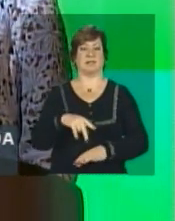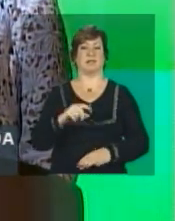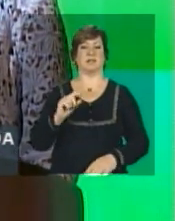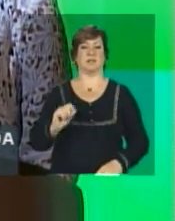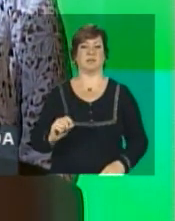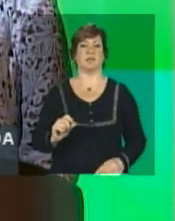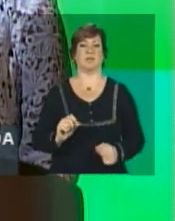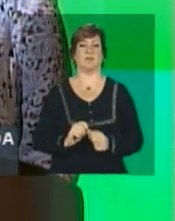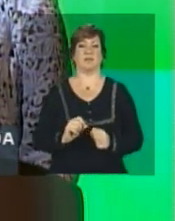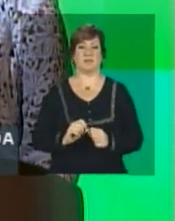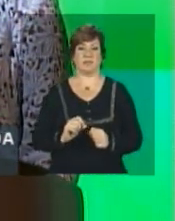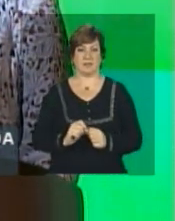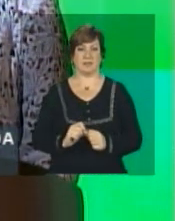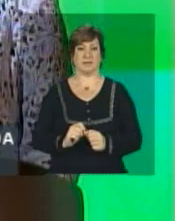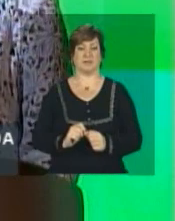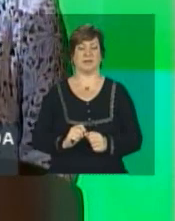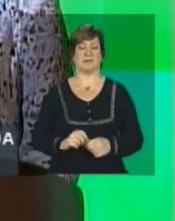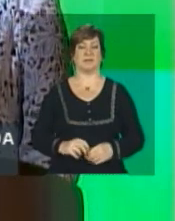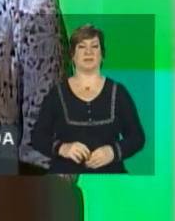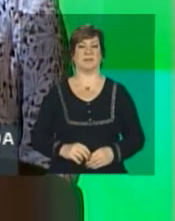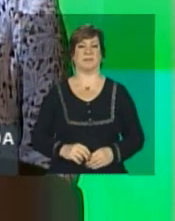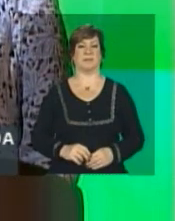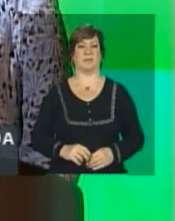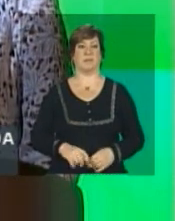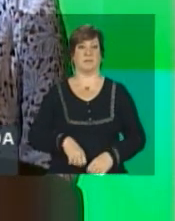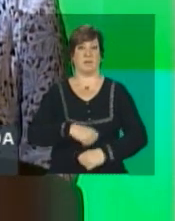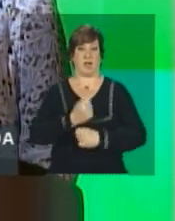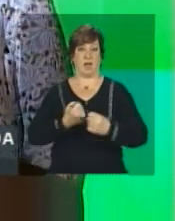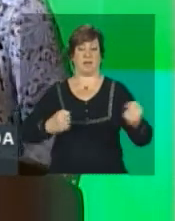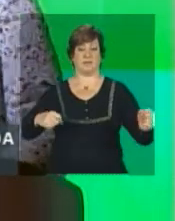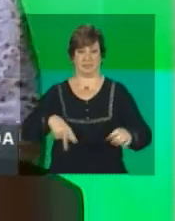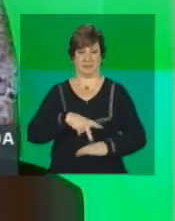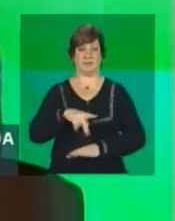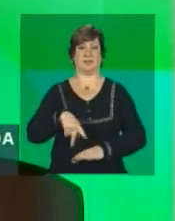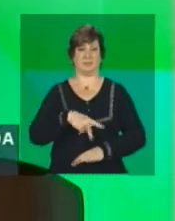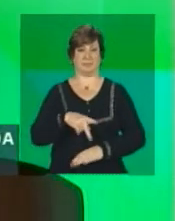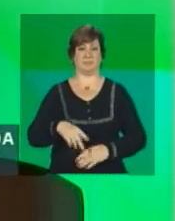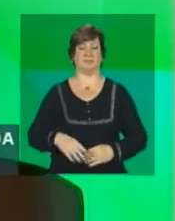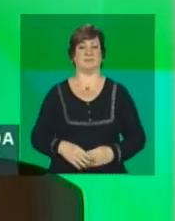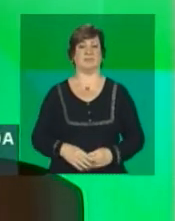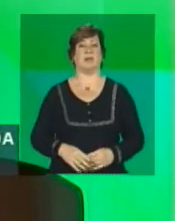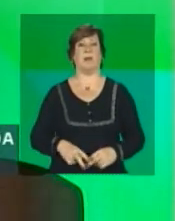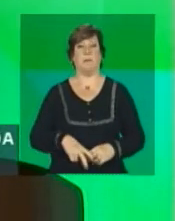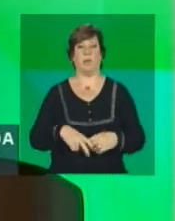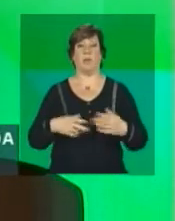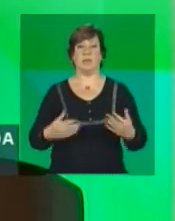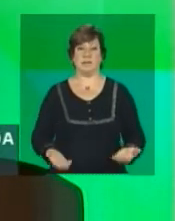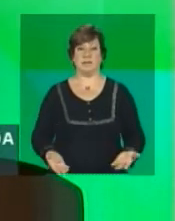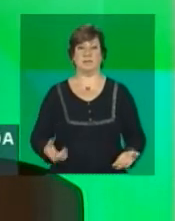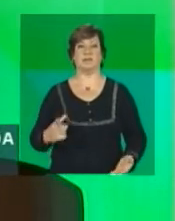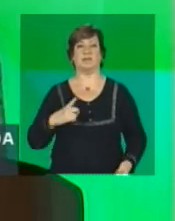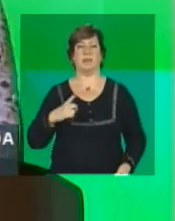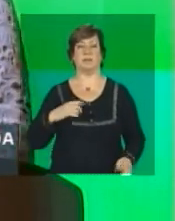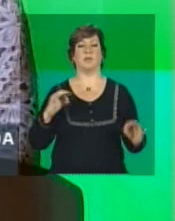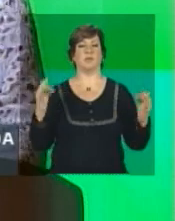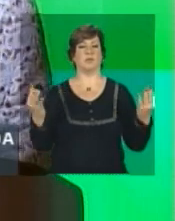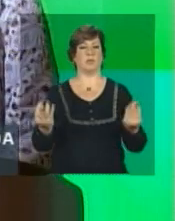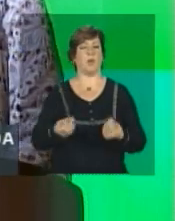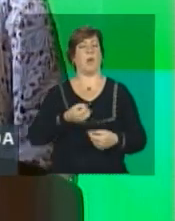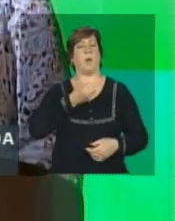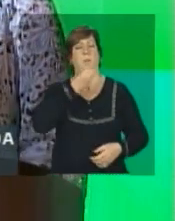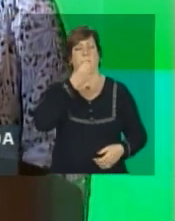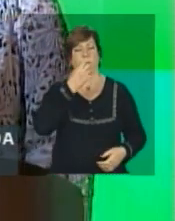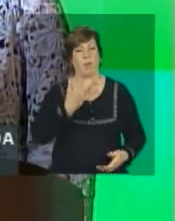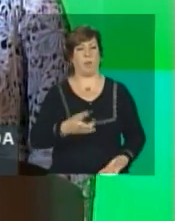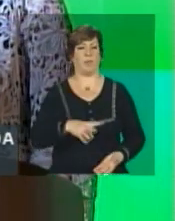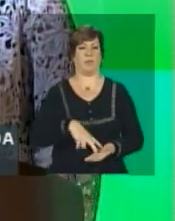se constituir numa grande nação. Por isso, temos todos bons